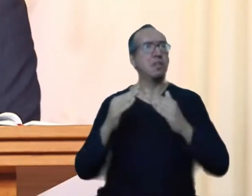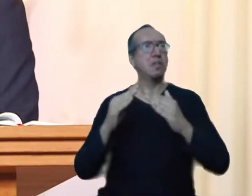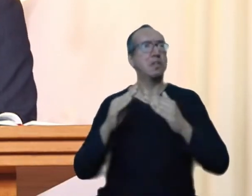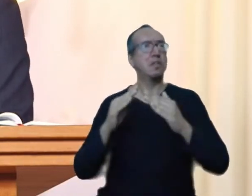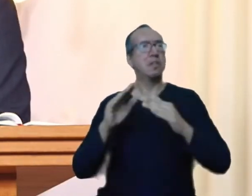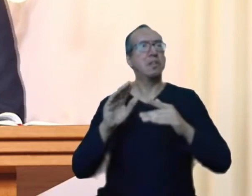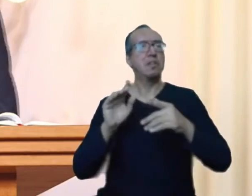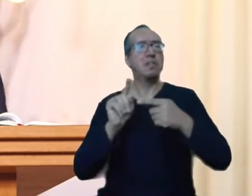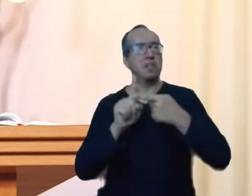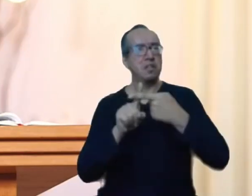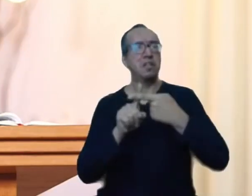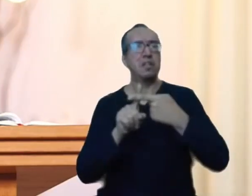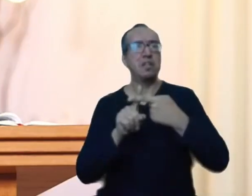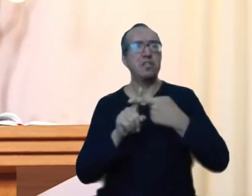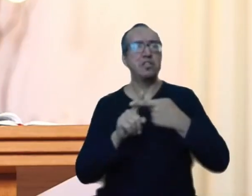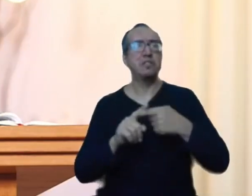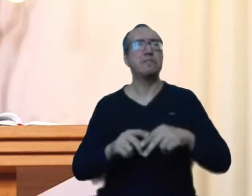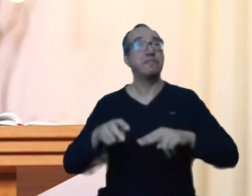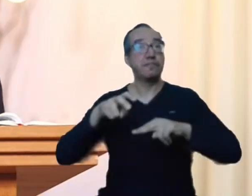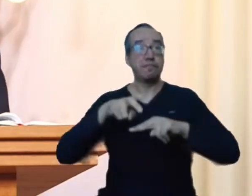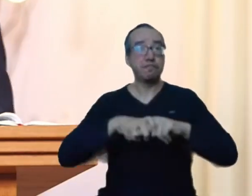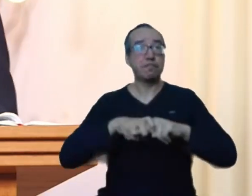igreja, mas você pode estar